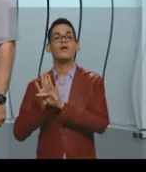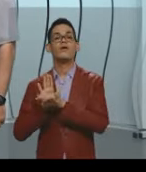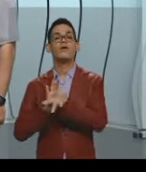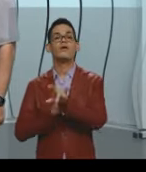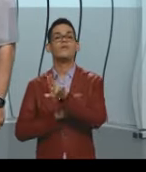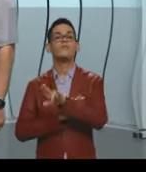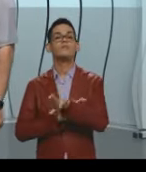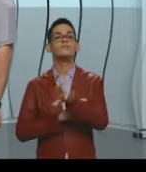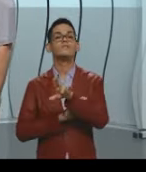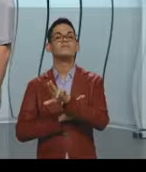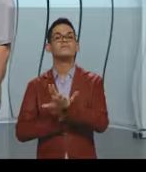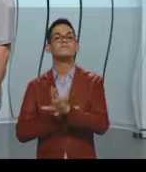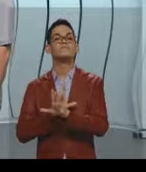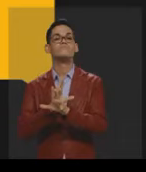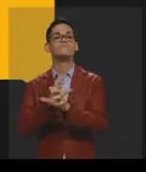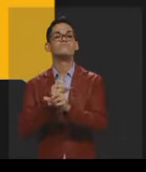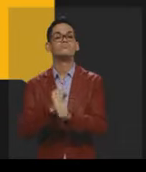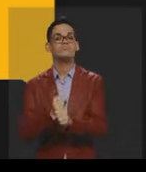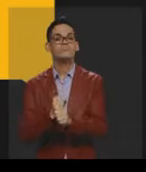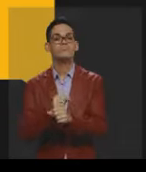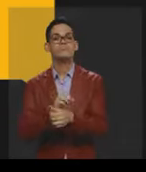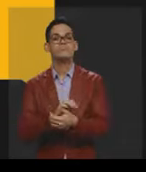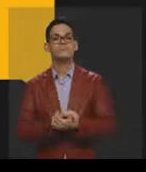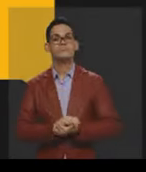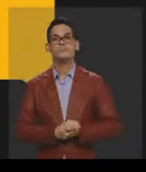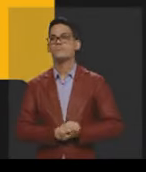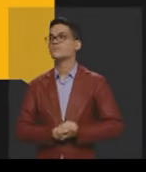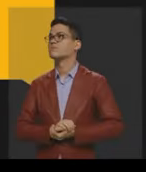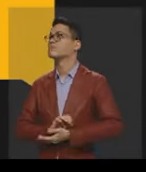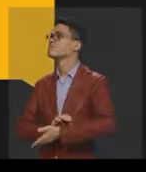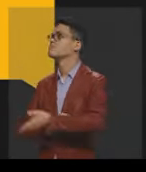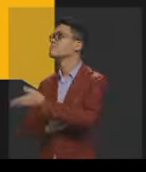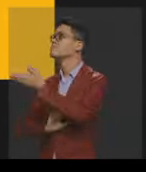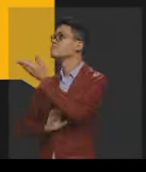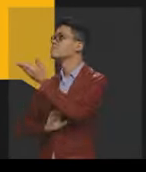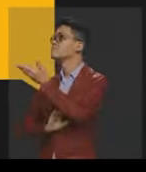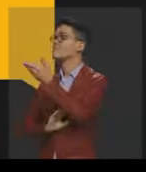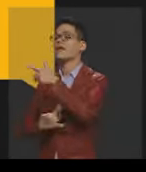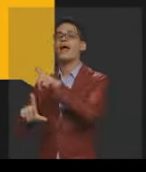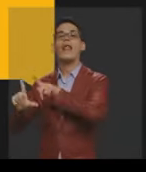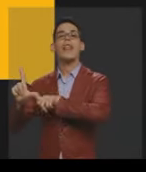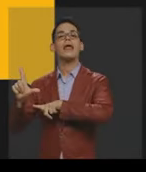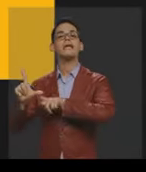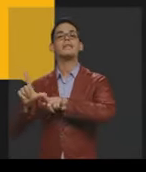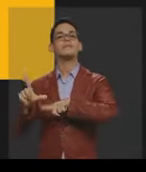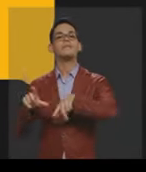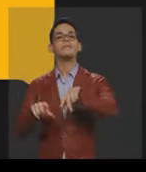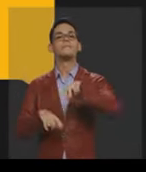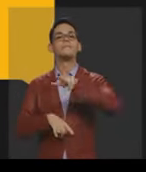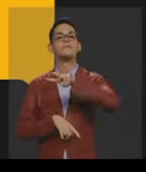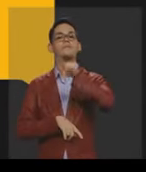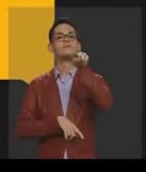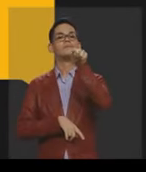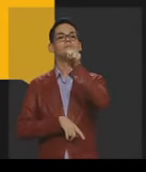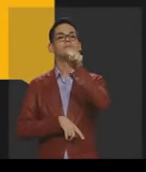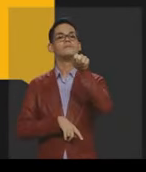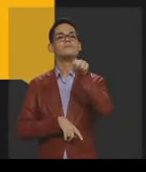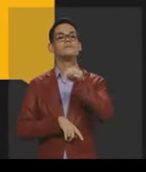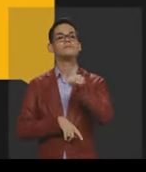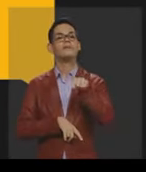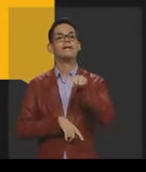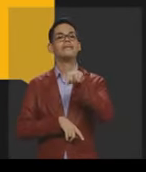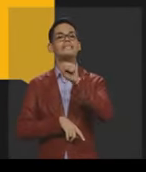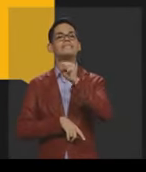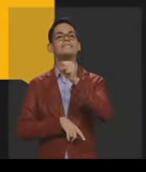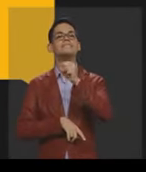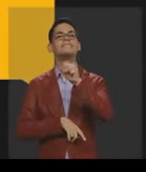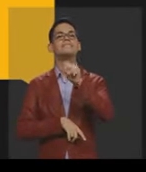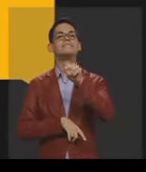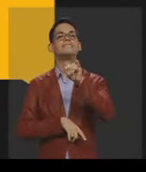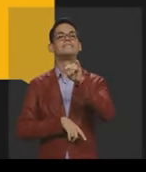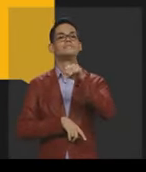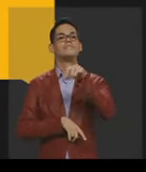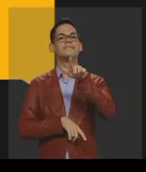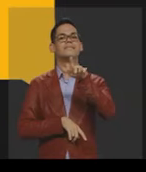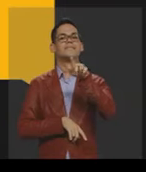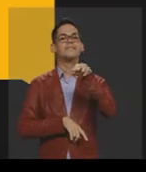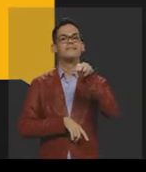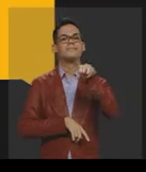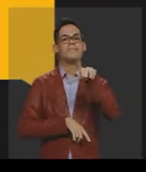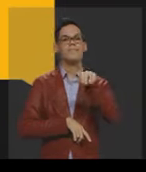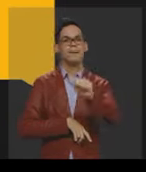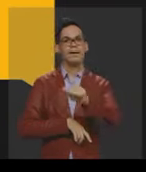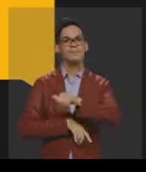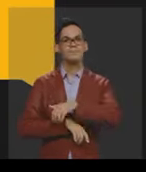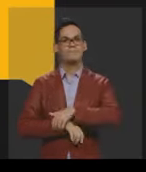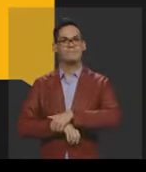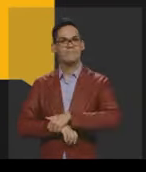né, que é o somatório. Então aí está um exemplo, né, da fórmula usando o somatório. Então vai ser o somatório de